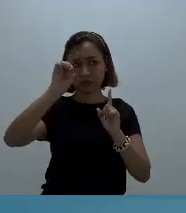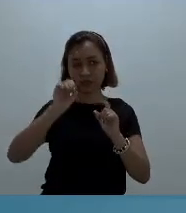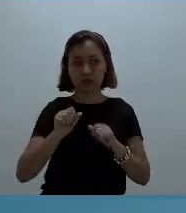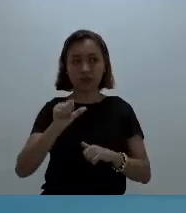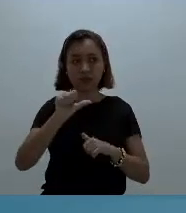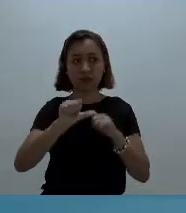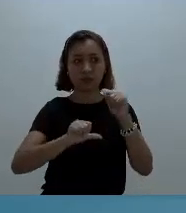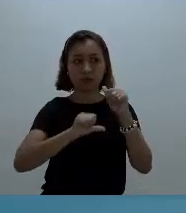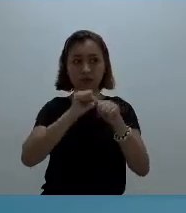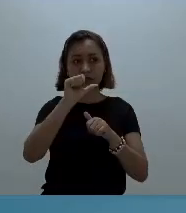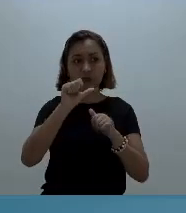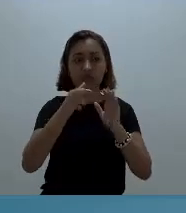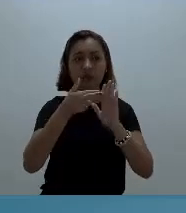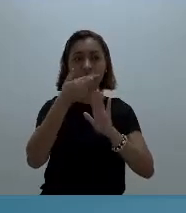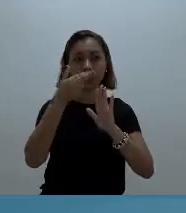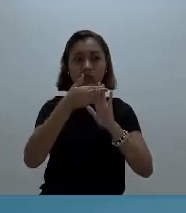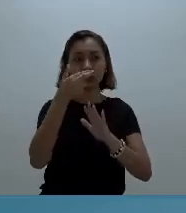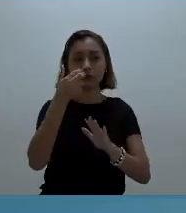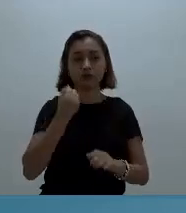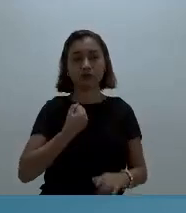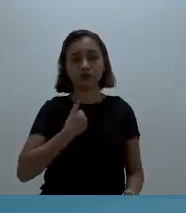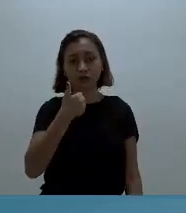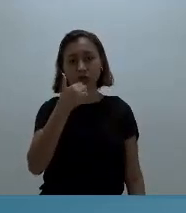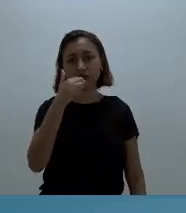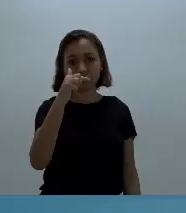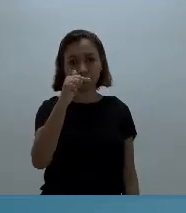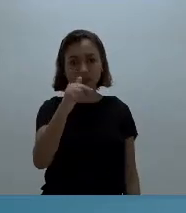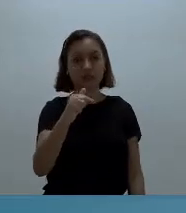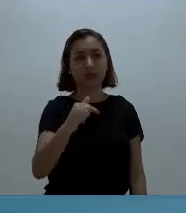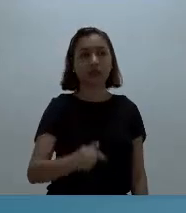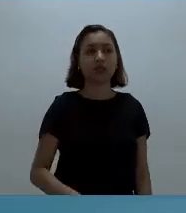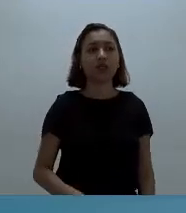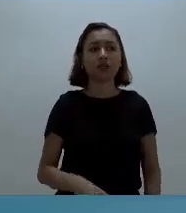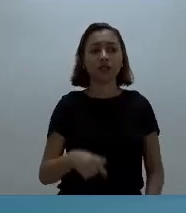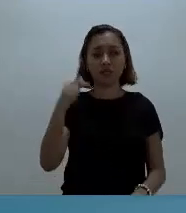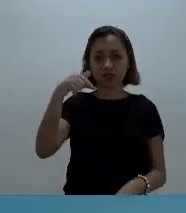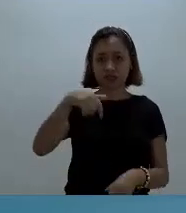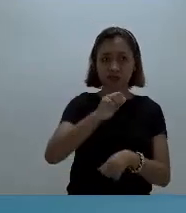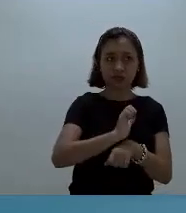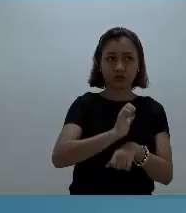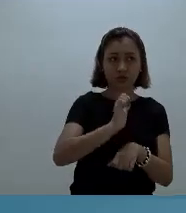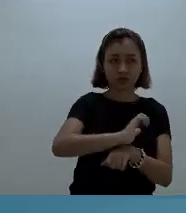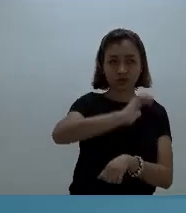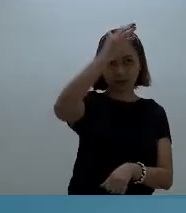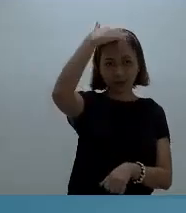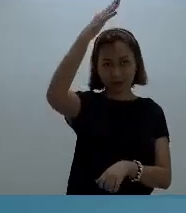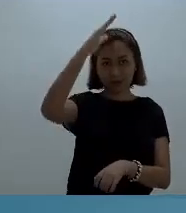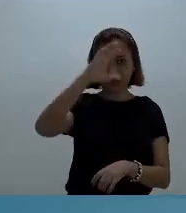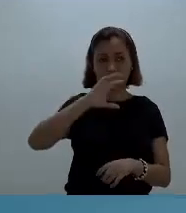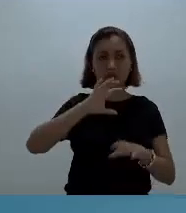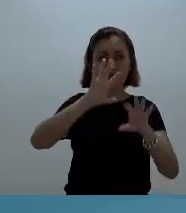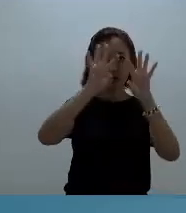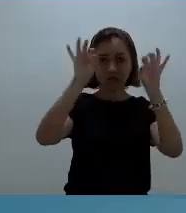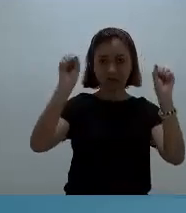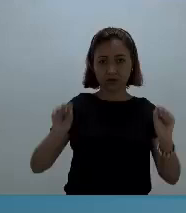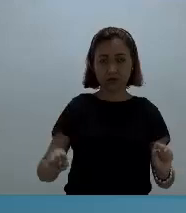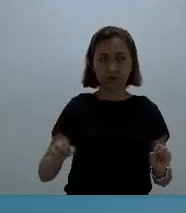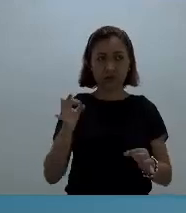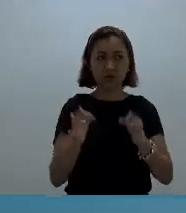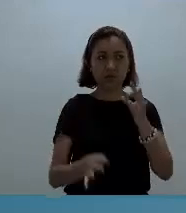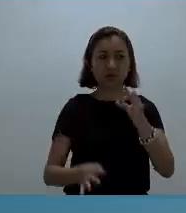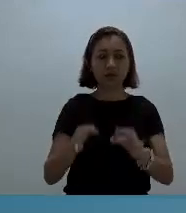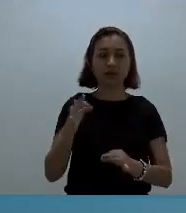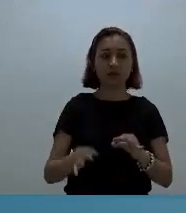17, de 8 de setembro de 2021, do Tribunal de Justiça do Estado do Pará, que regulamenta as condições especiais de trabalho